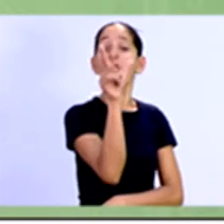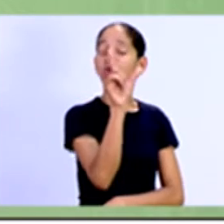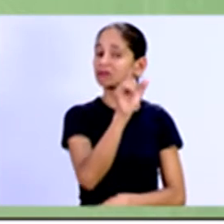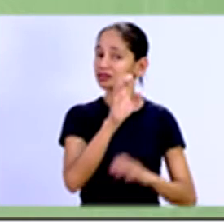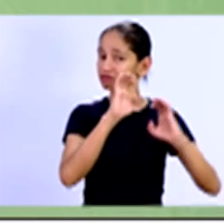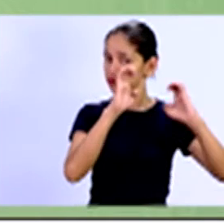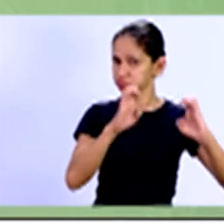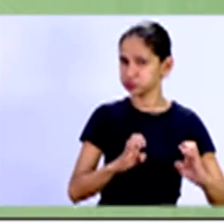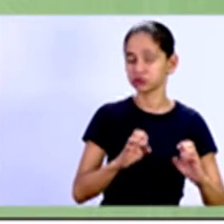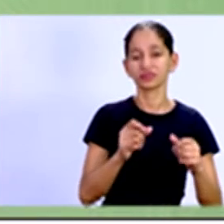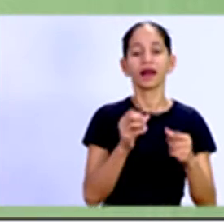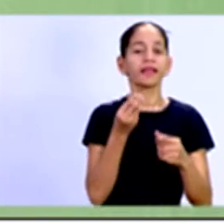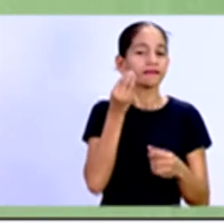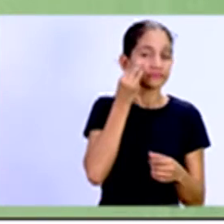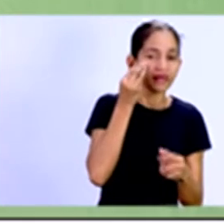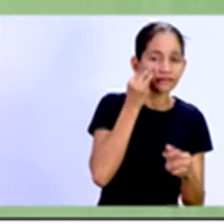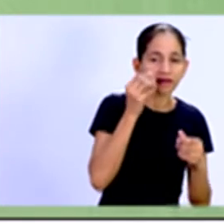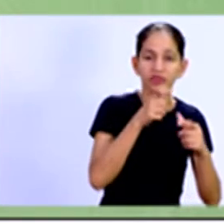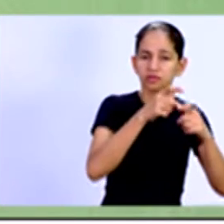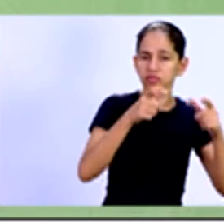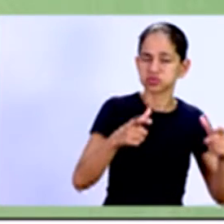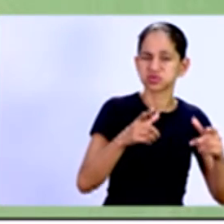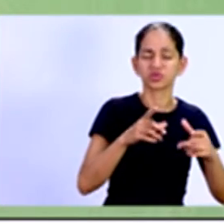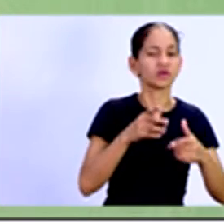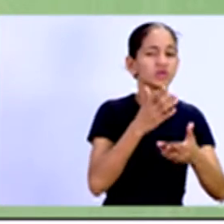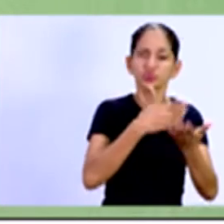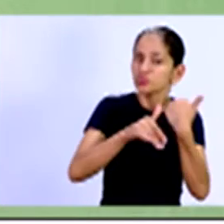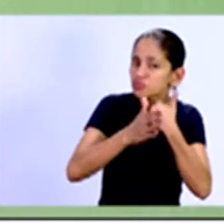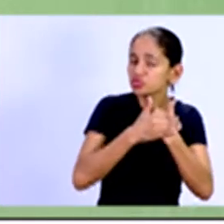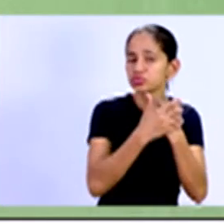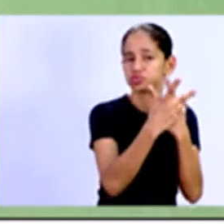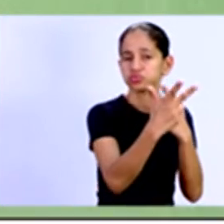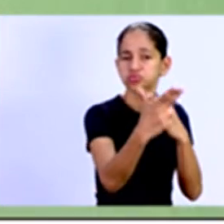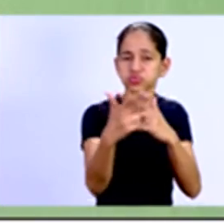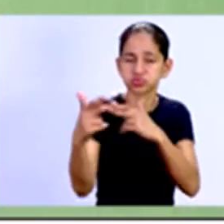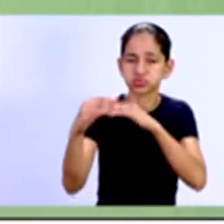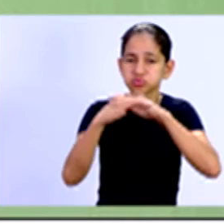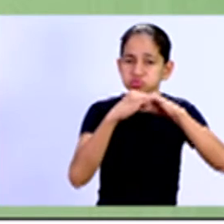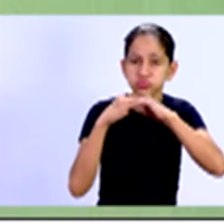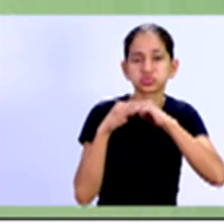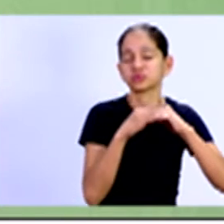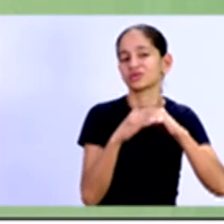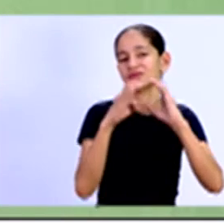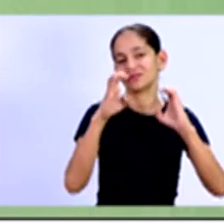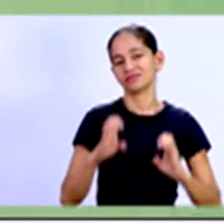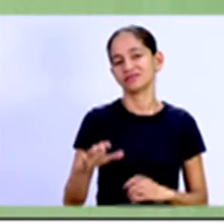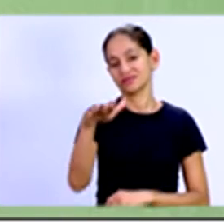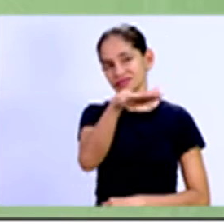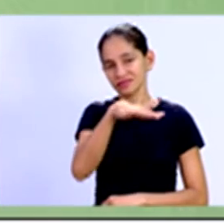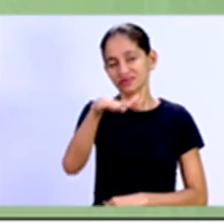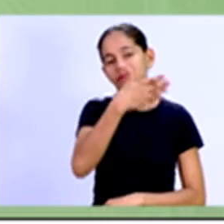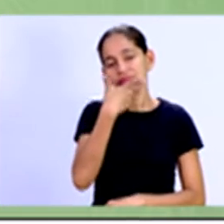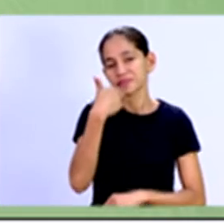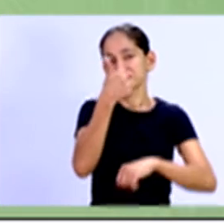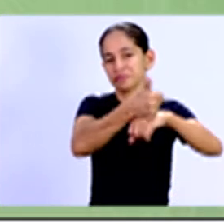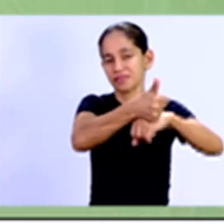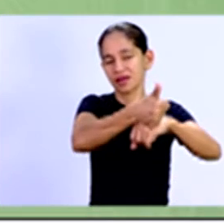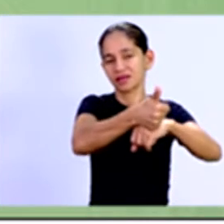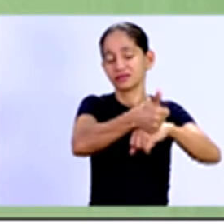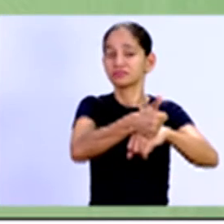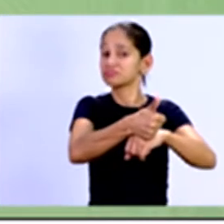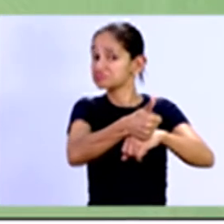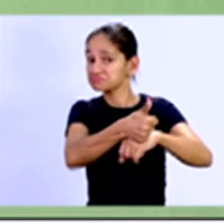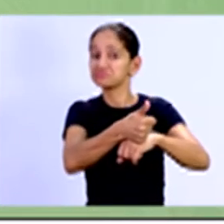universalidade. Então, por isso que quando a gente vai refletir sobre as questões éticas, a gente vai